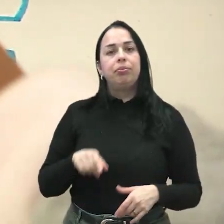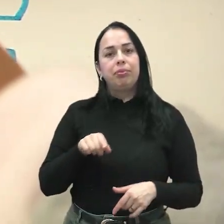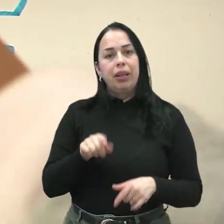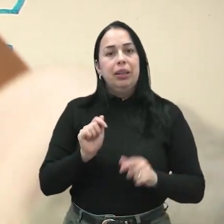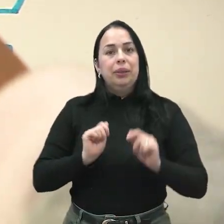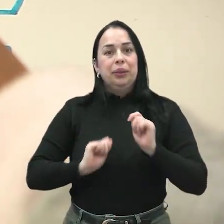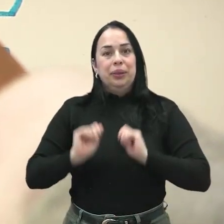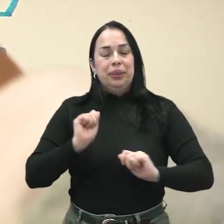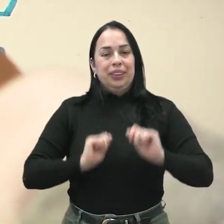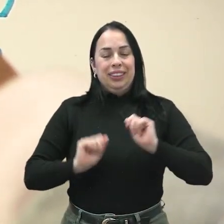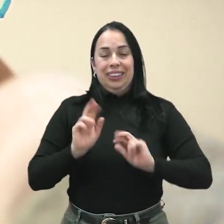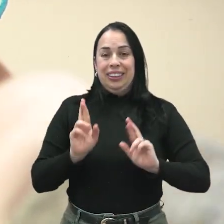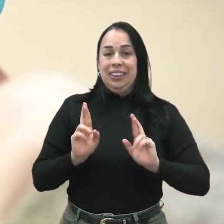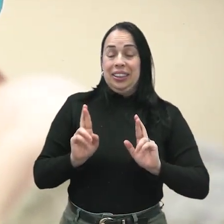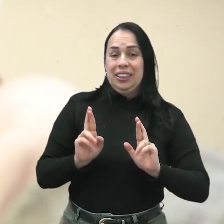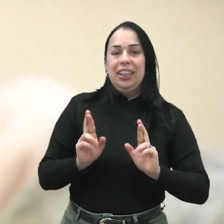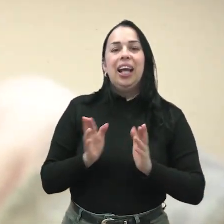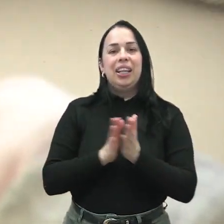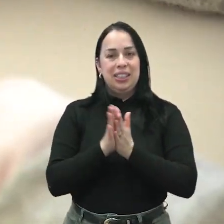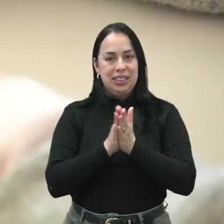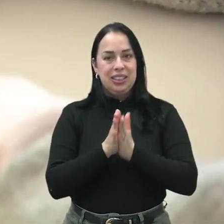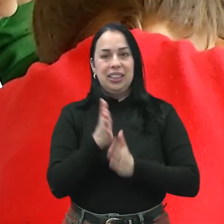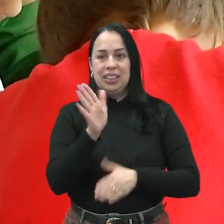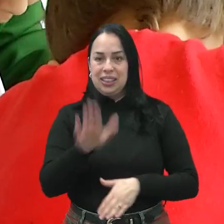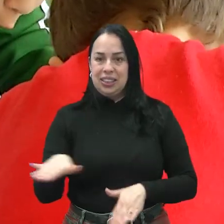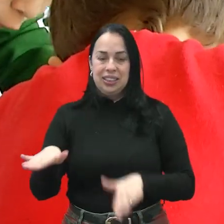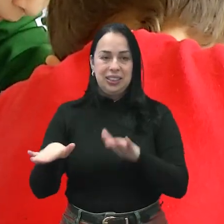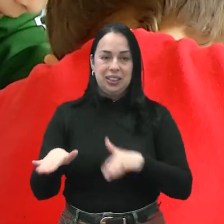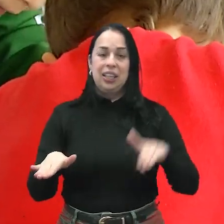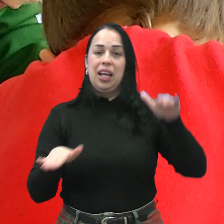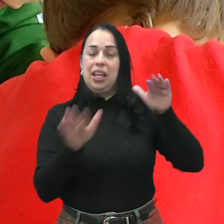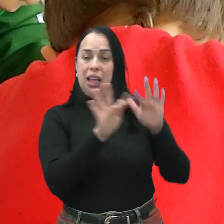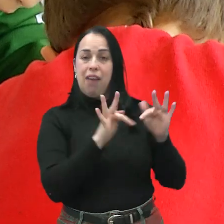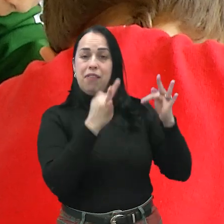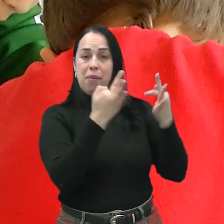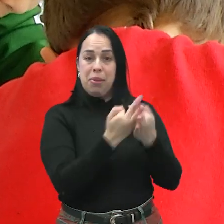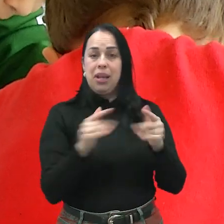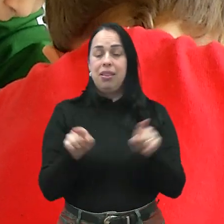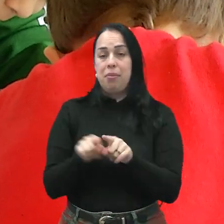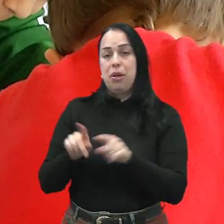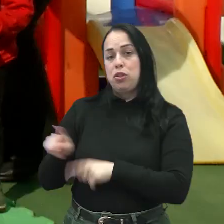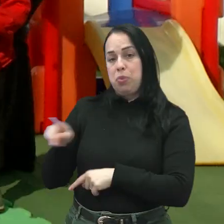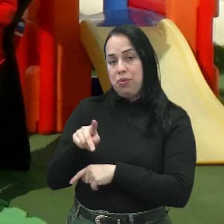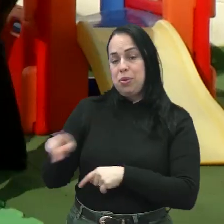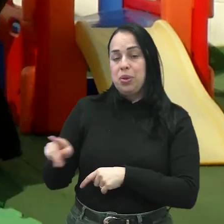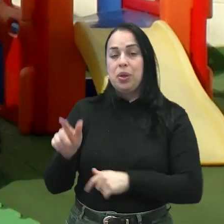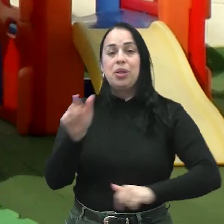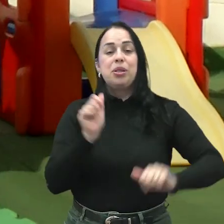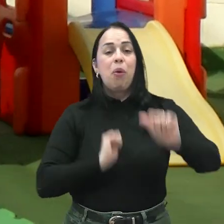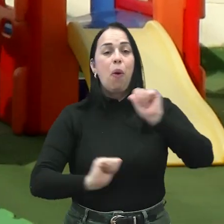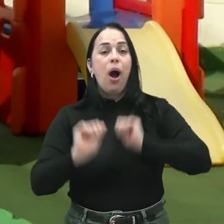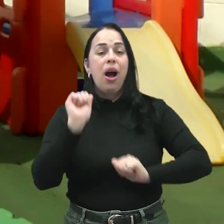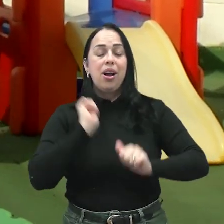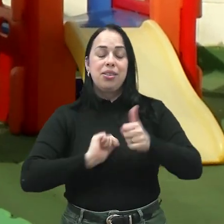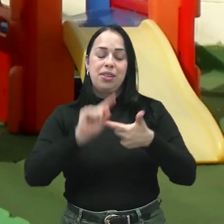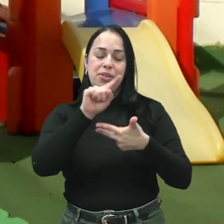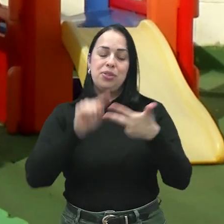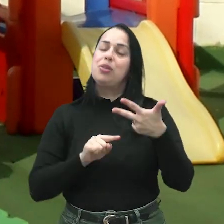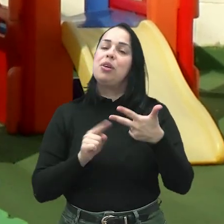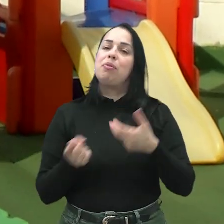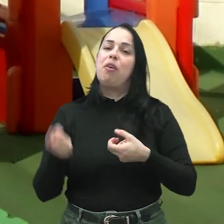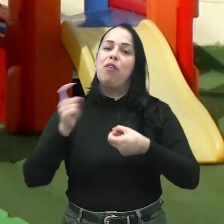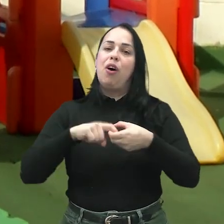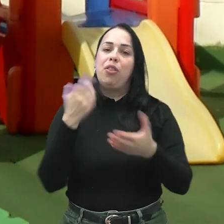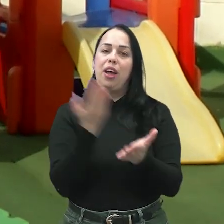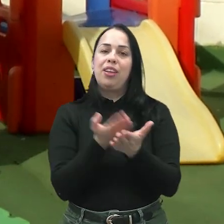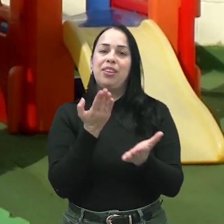a expectativa é grande para a volta às aulas. Crianças, pais e a equipe escolar estão ansiosos para a